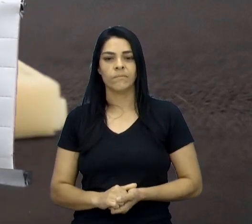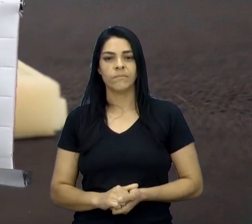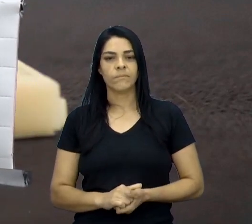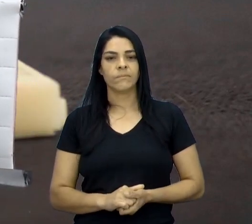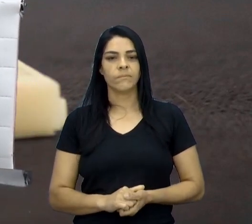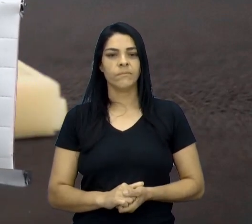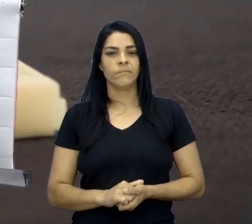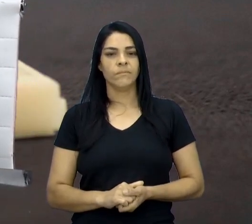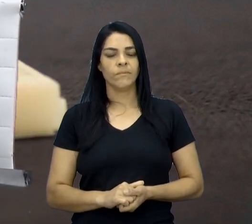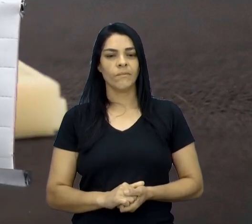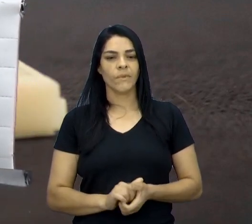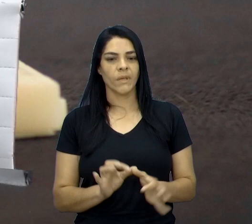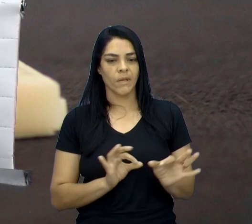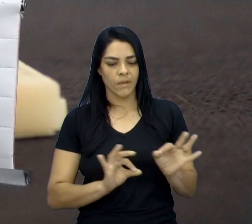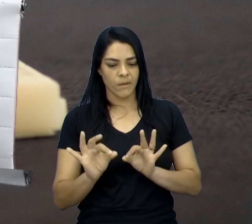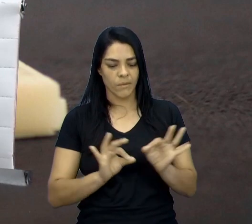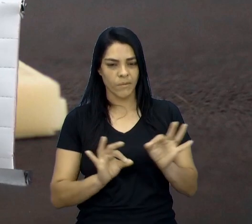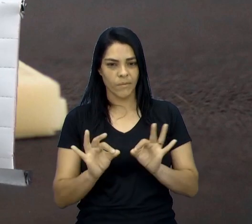é um pouco,